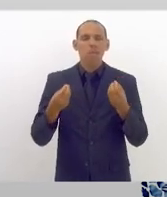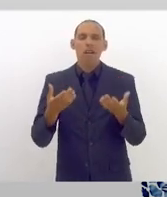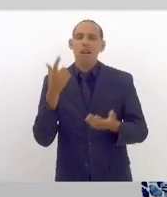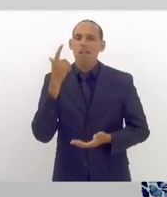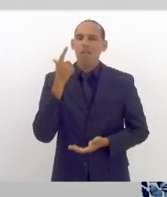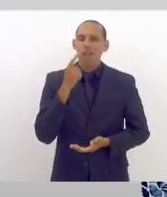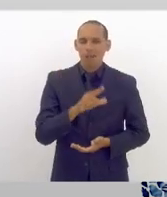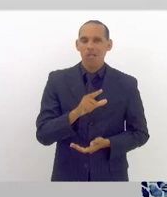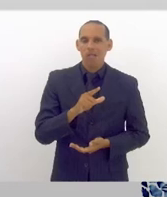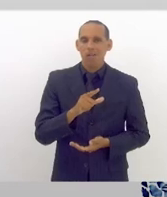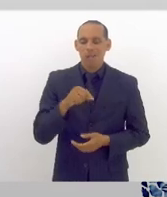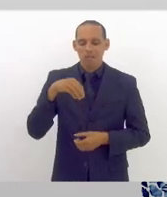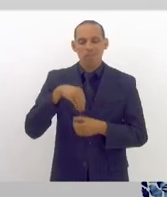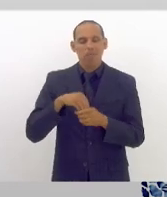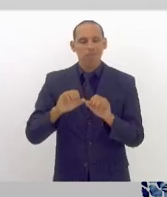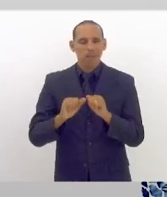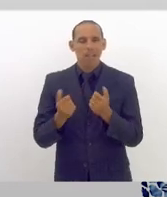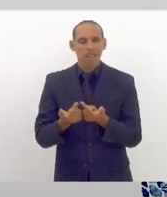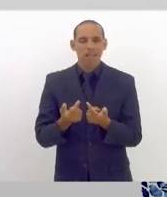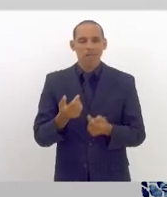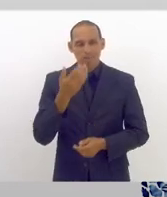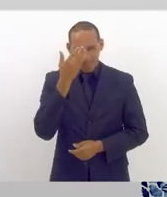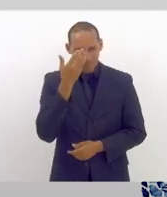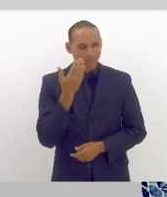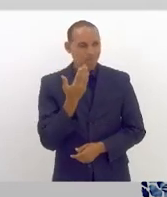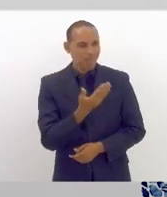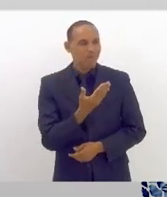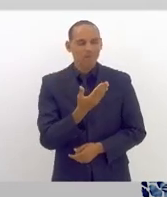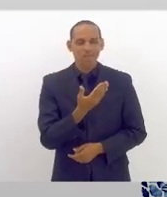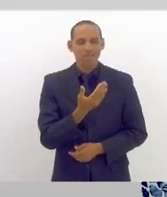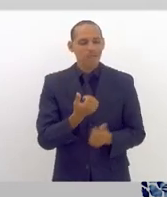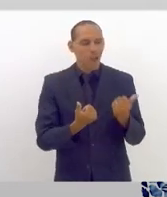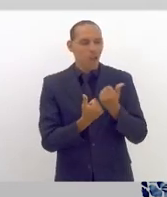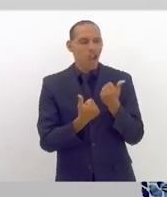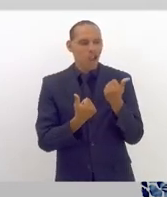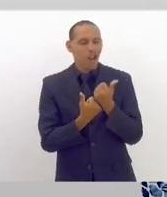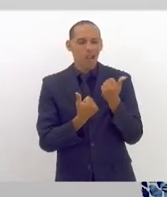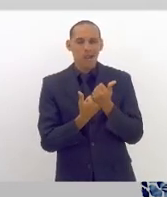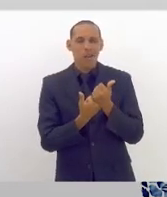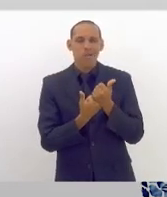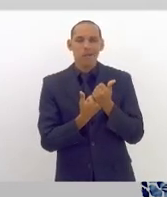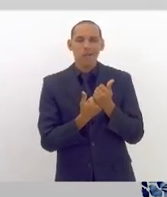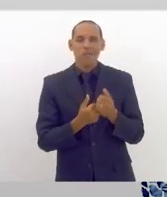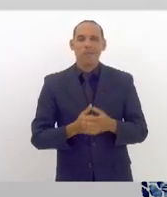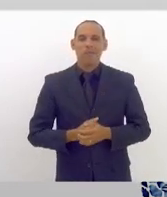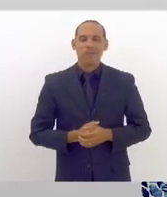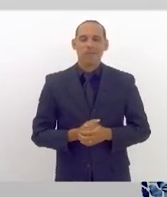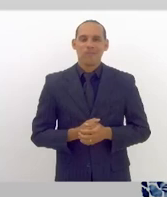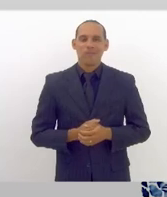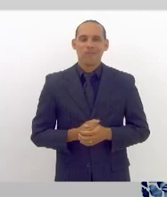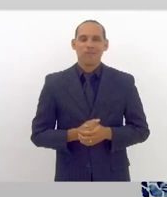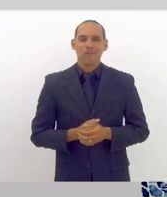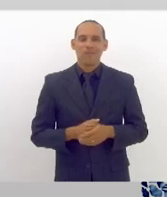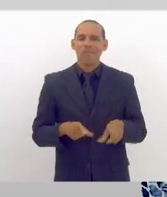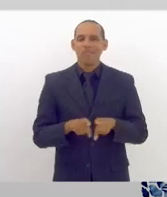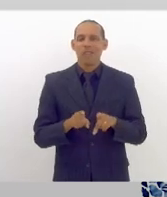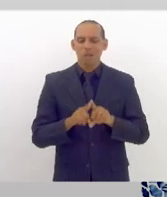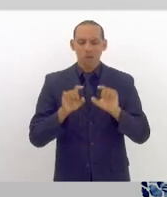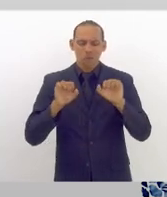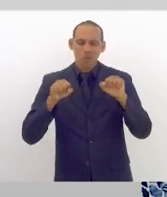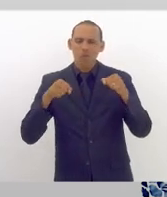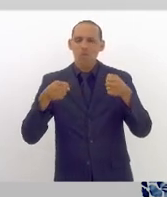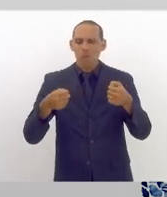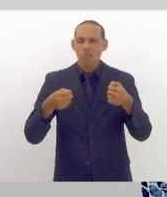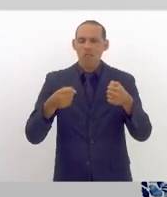no âmbito da alérgica então agradeço bastante o apoio e toda a a o esforço né